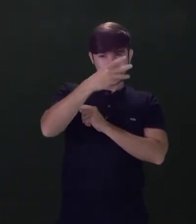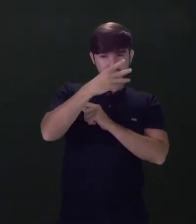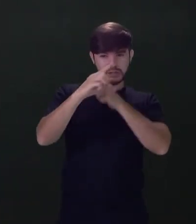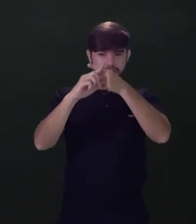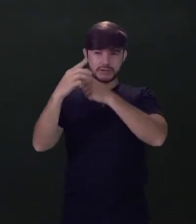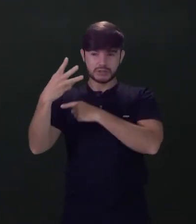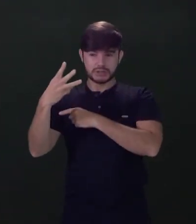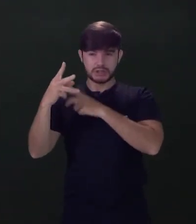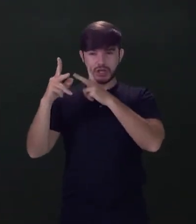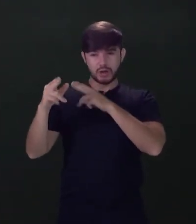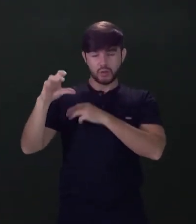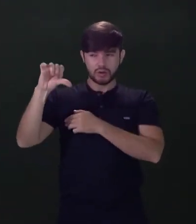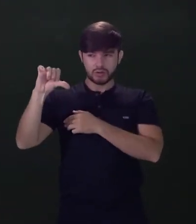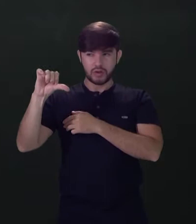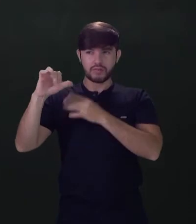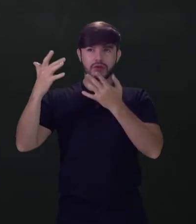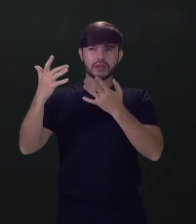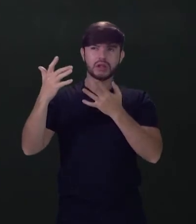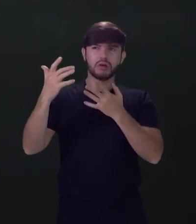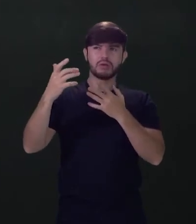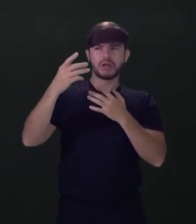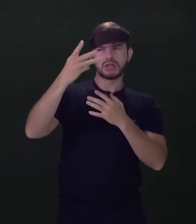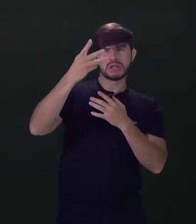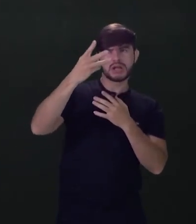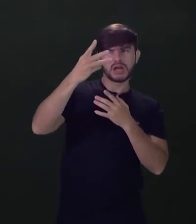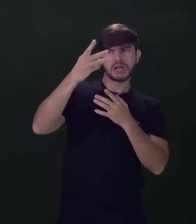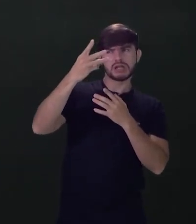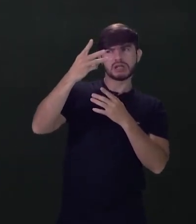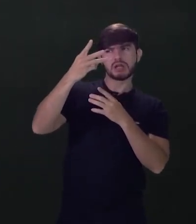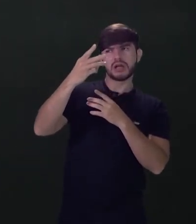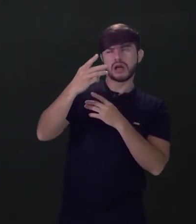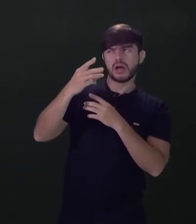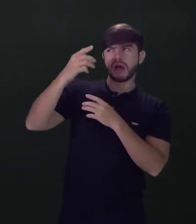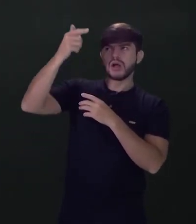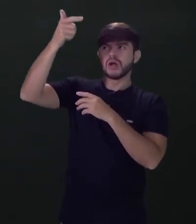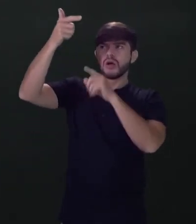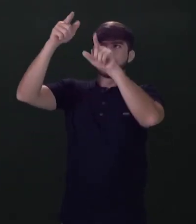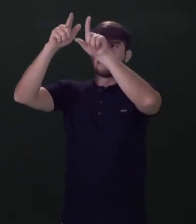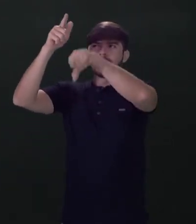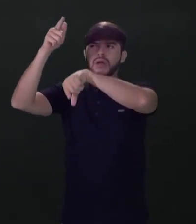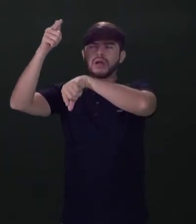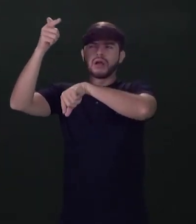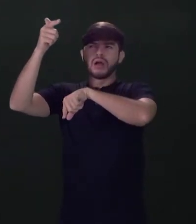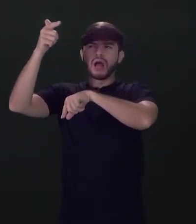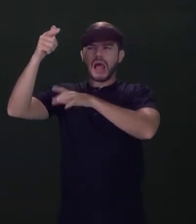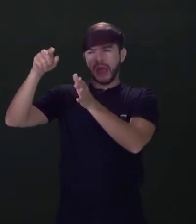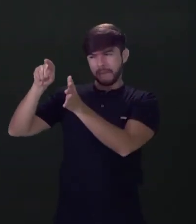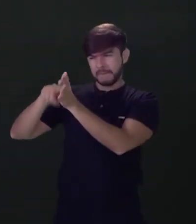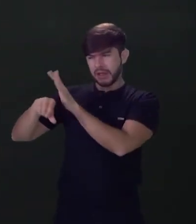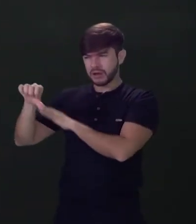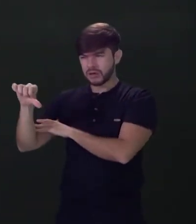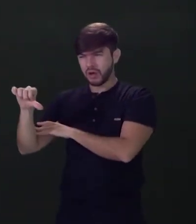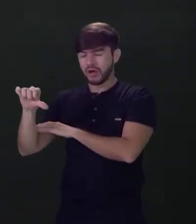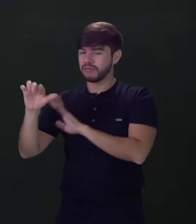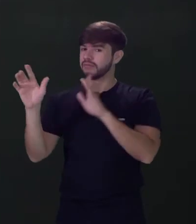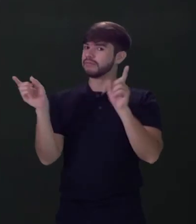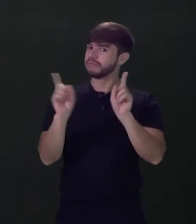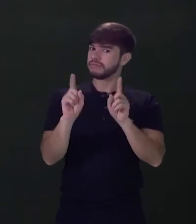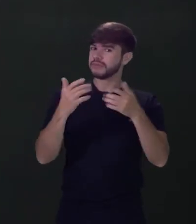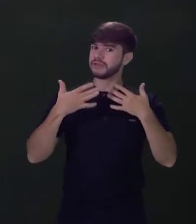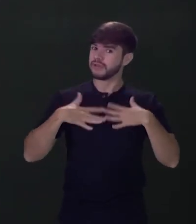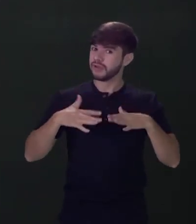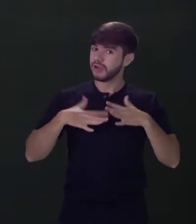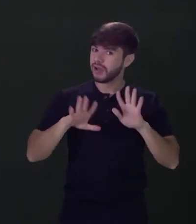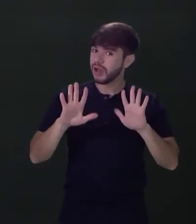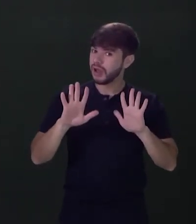9, então 3 elevado a menos 2 é menos 9. Não, não é. Cuidado, tá bom? Olha só, então.